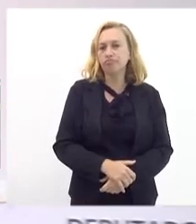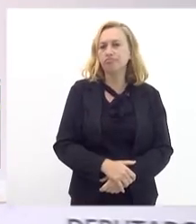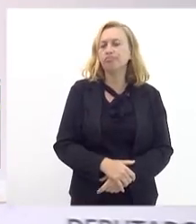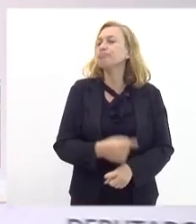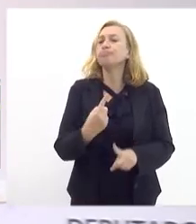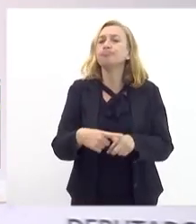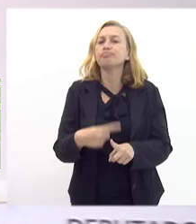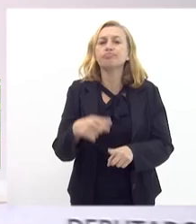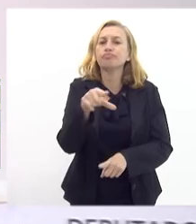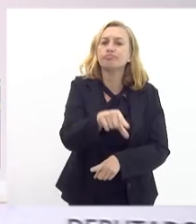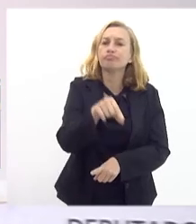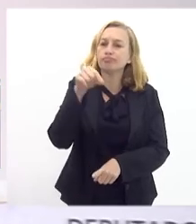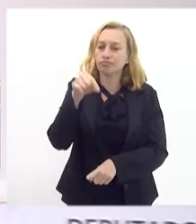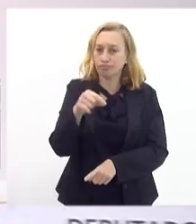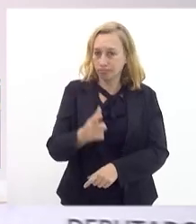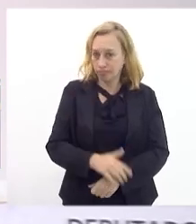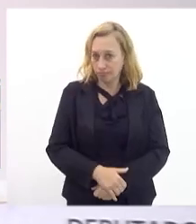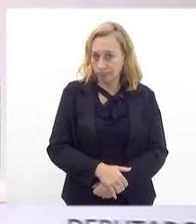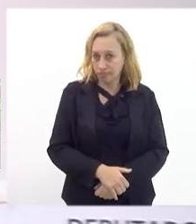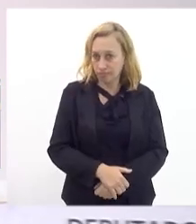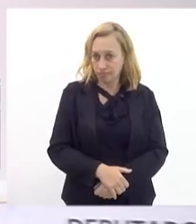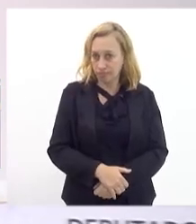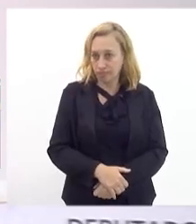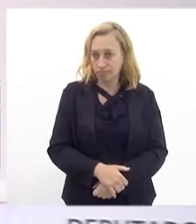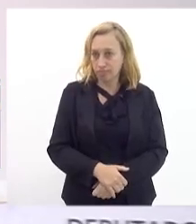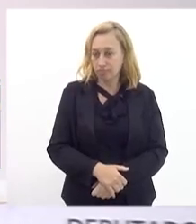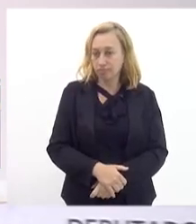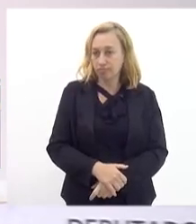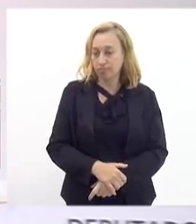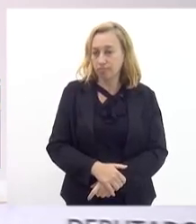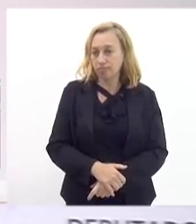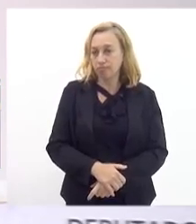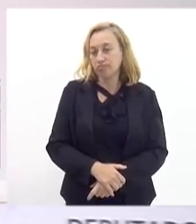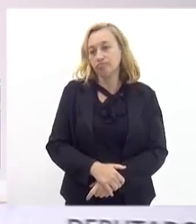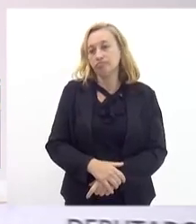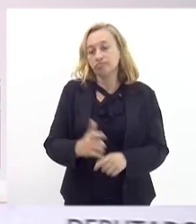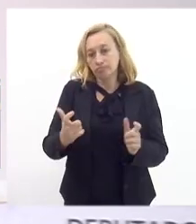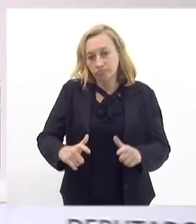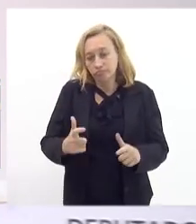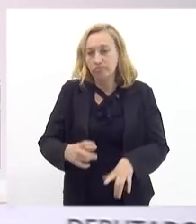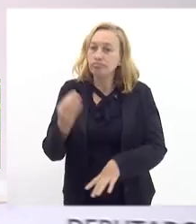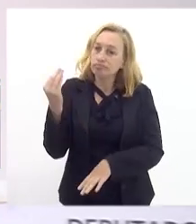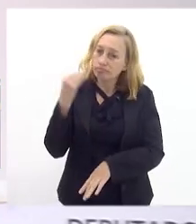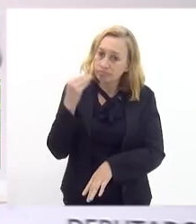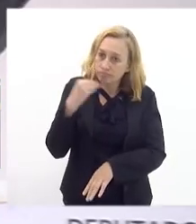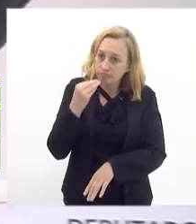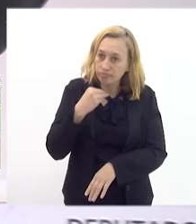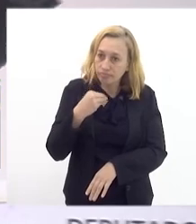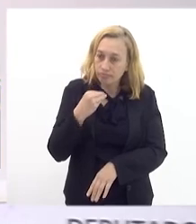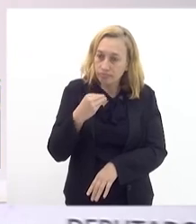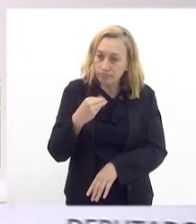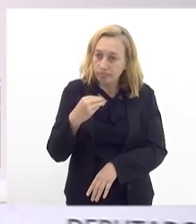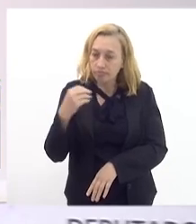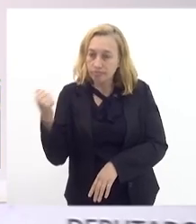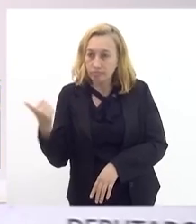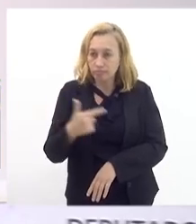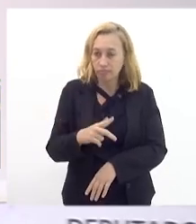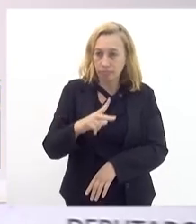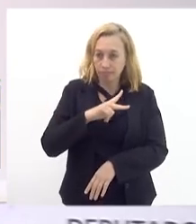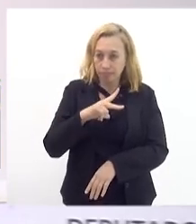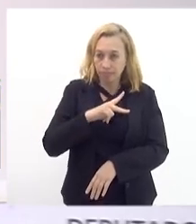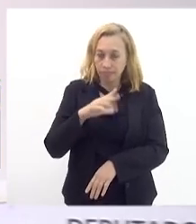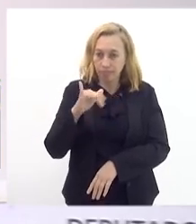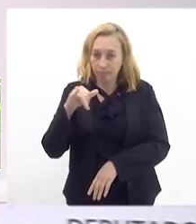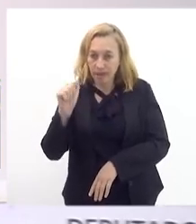levou a essa escolha se é uma Bahia no meu entendimento tão frágil quanto a própria Baía de